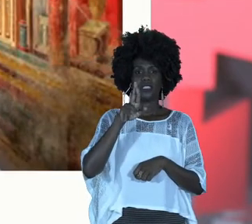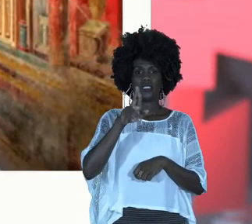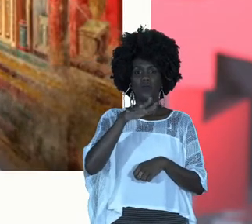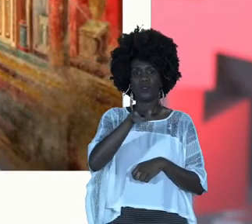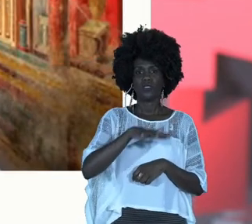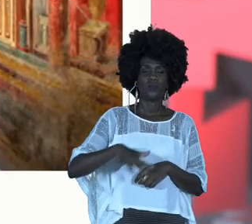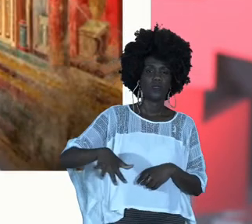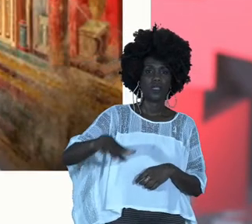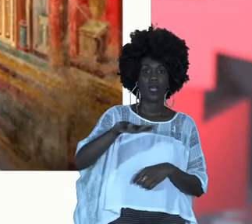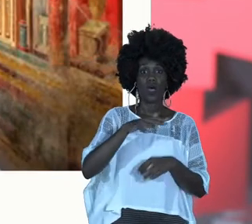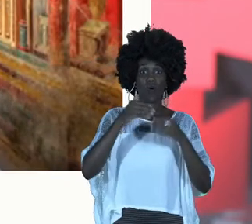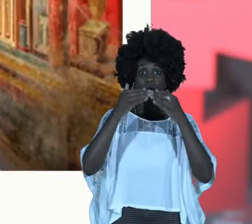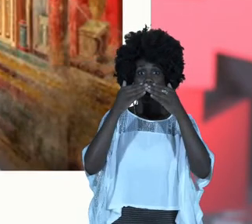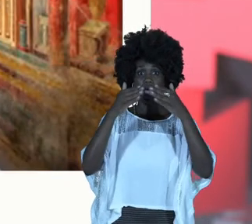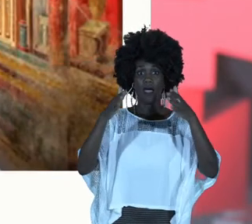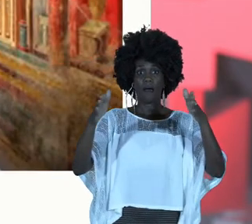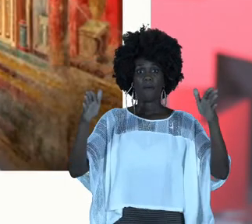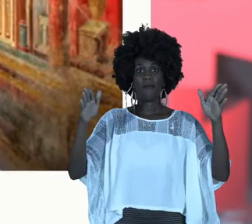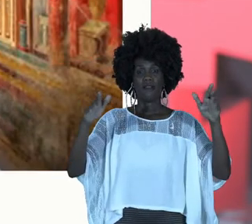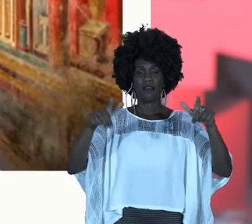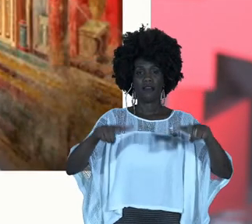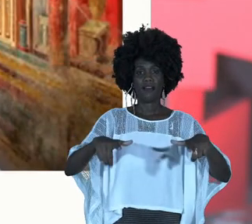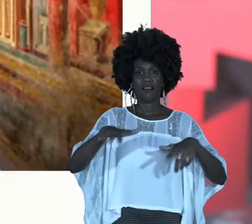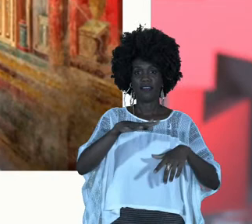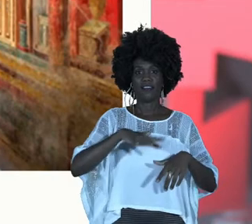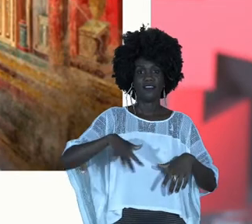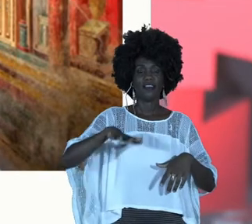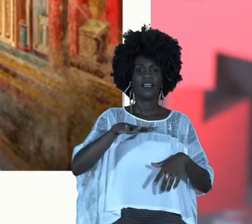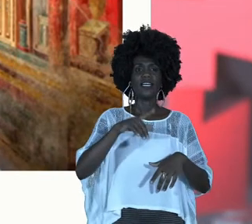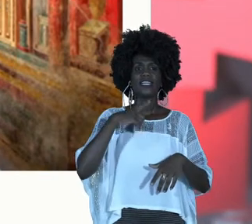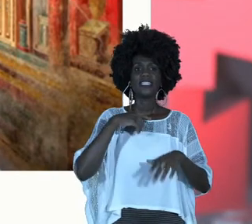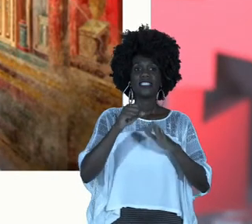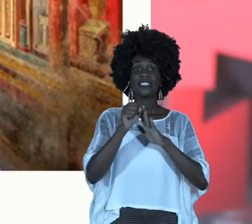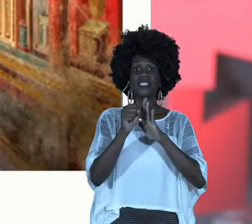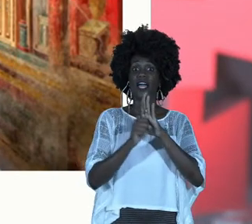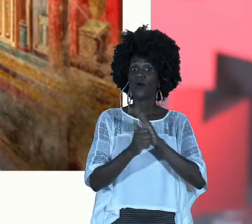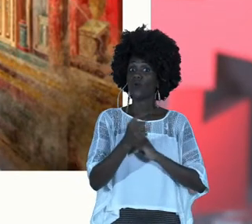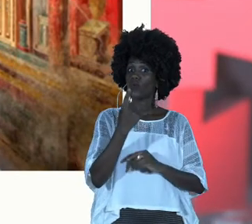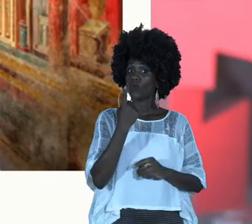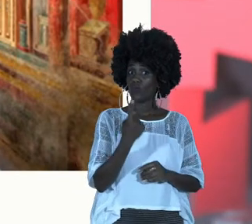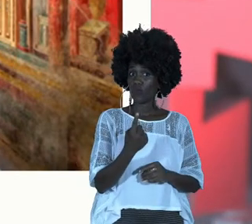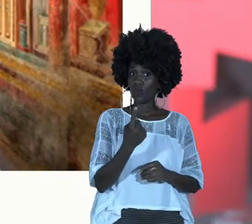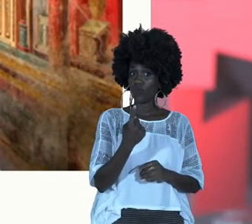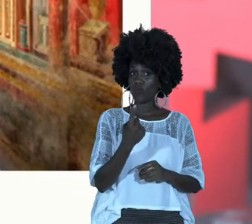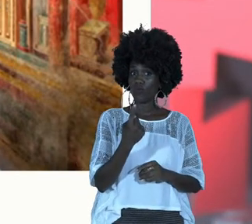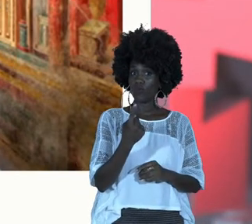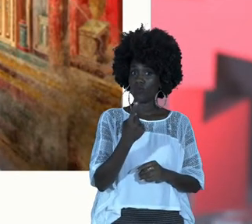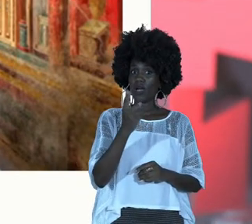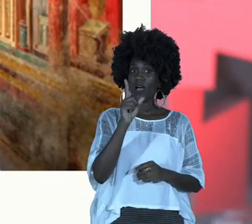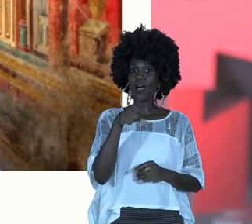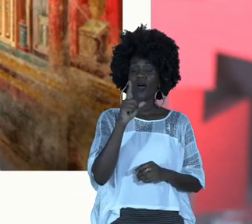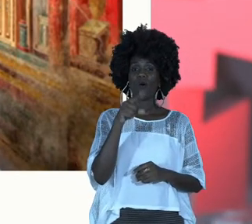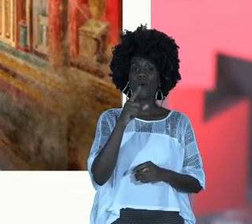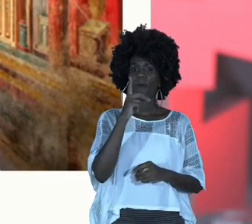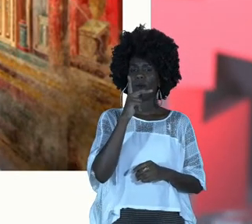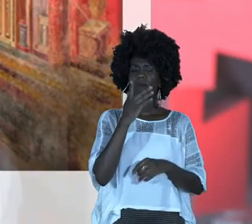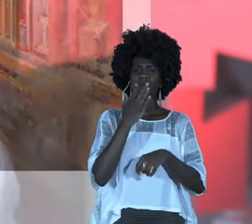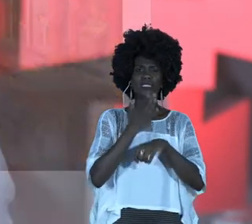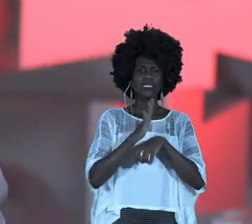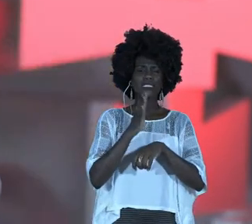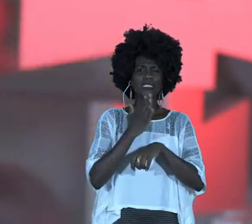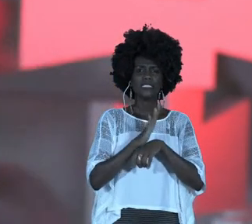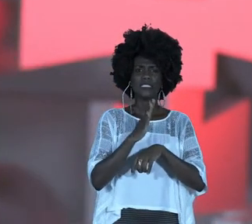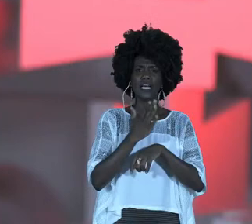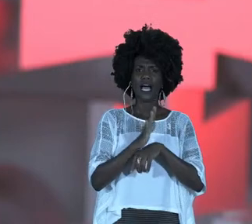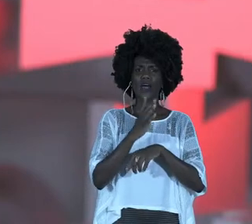para ampliar o ambiente da casa. Então, a gente vê no século I um ensaio do que vai acontecer no